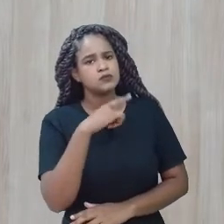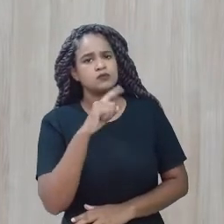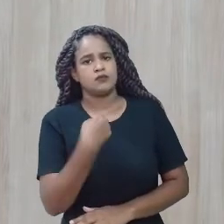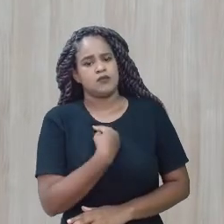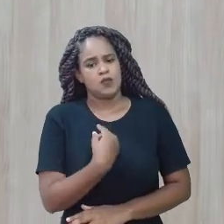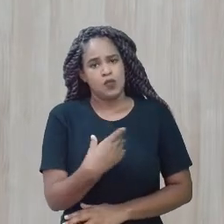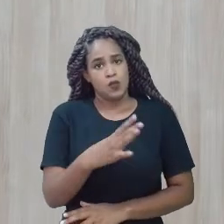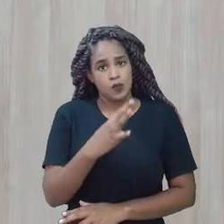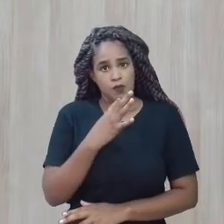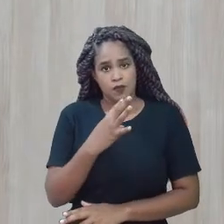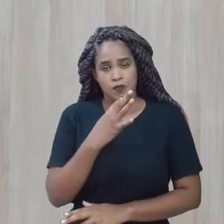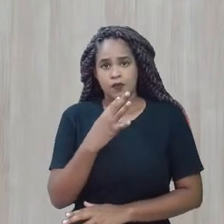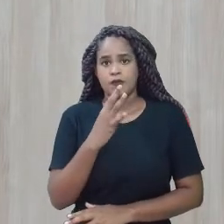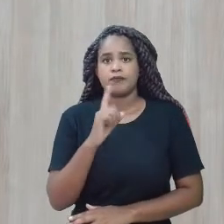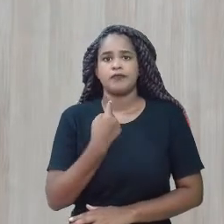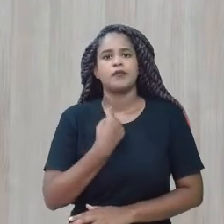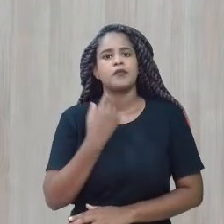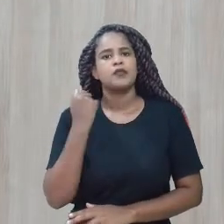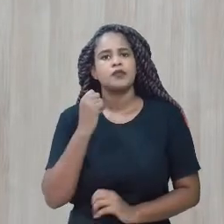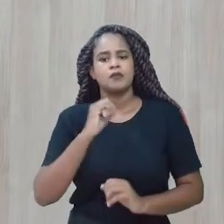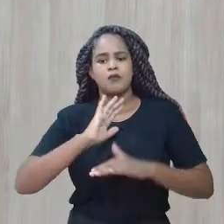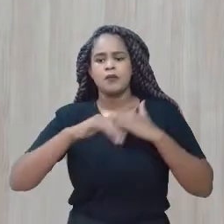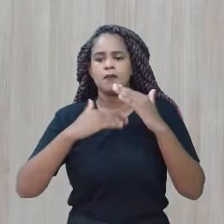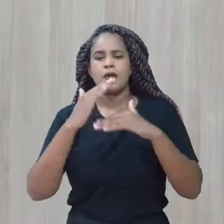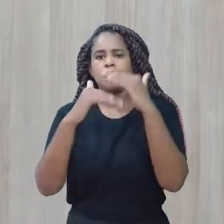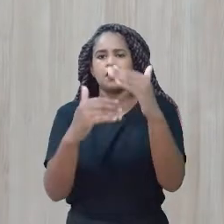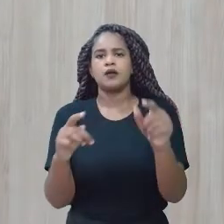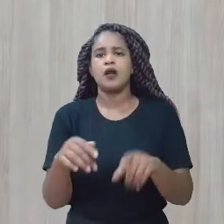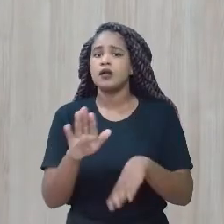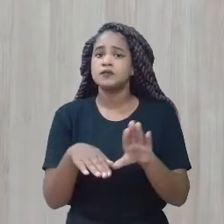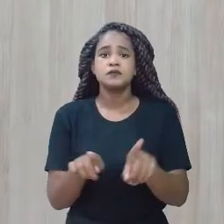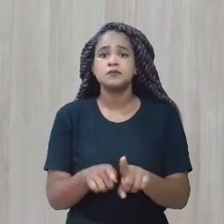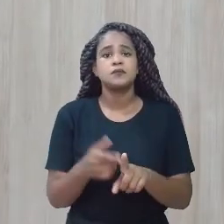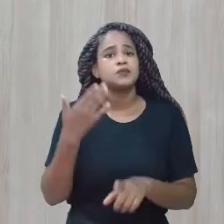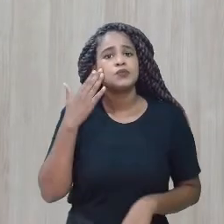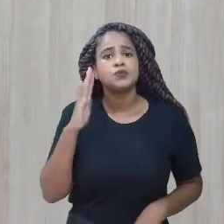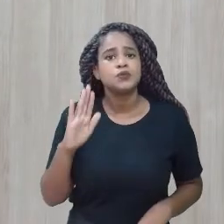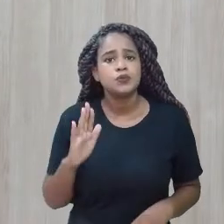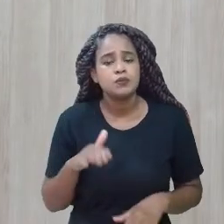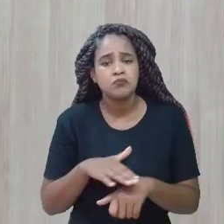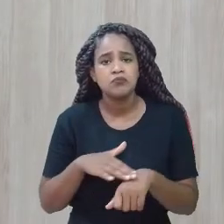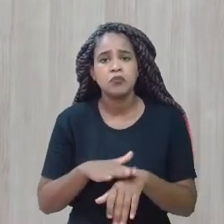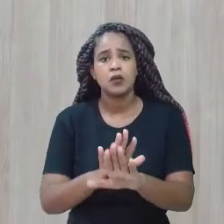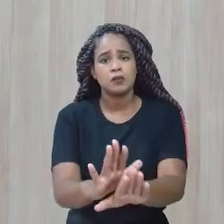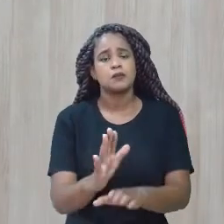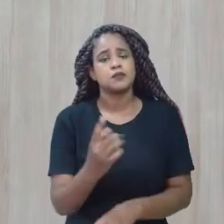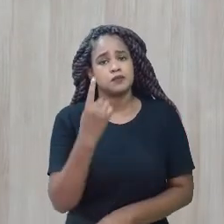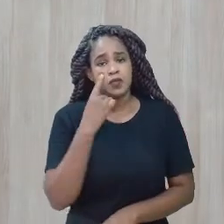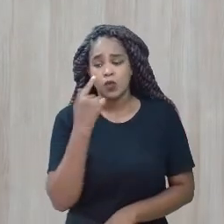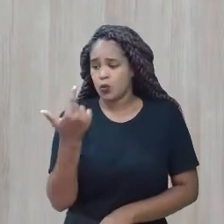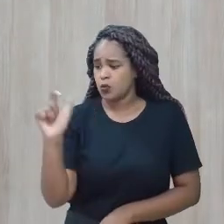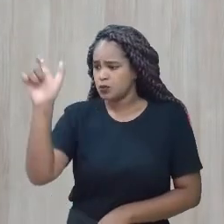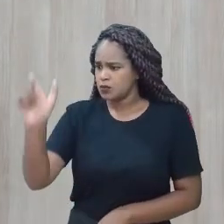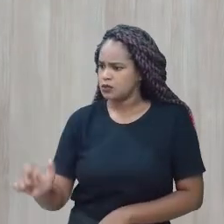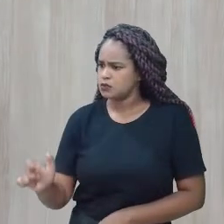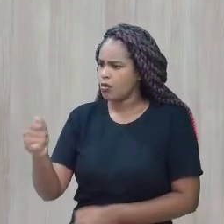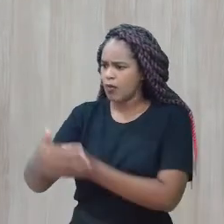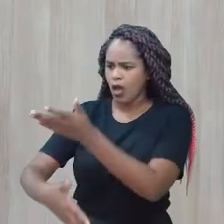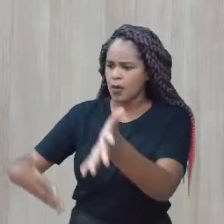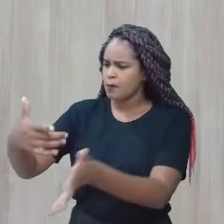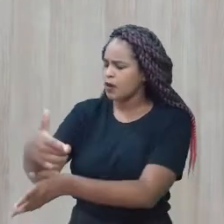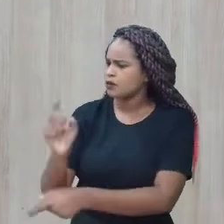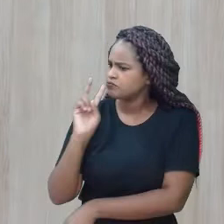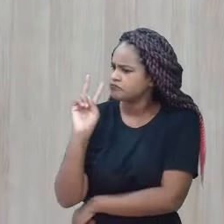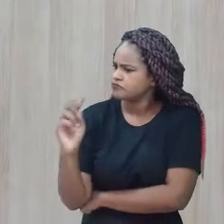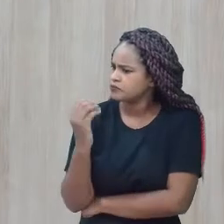conhecemos, não é? Sabemos desenvolver a ideia e às vezes nem sabemos. Mas aí o outro fala, e aí